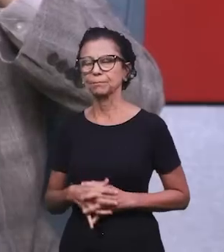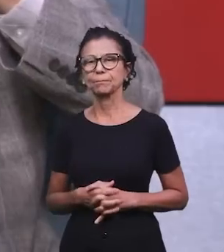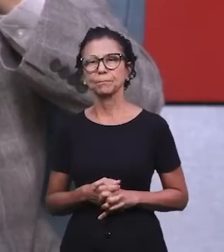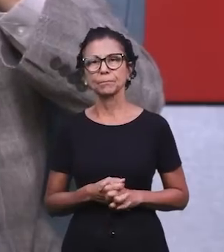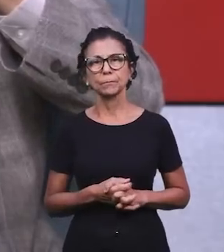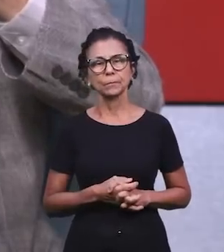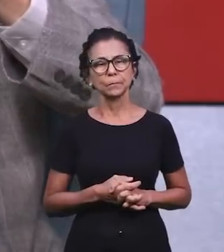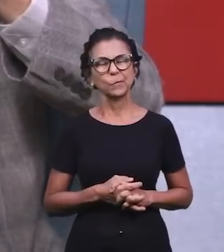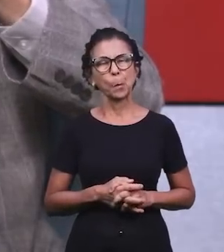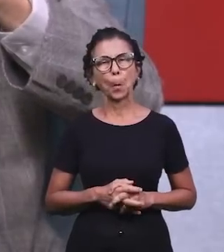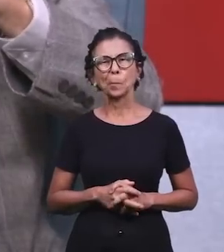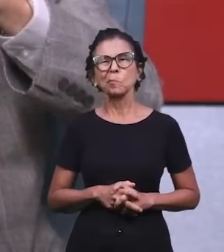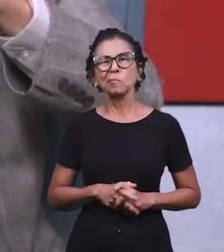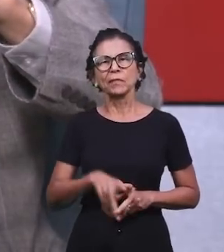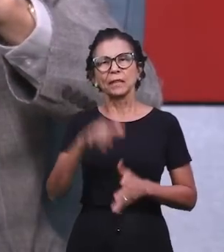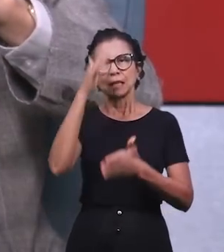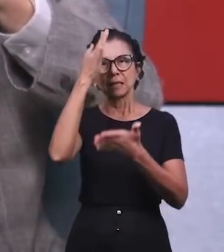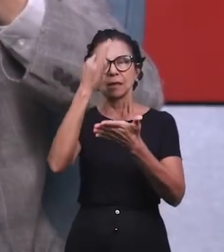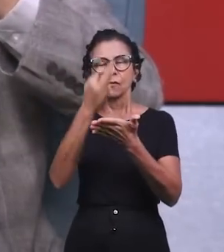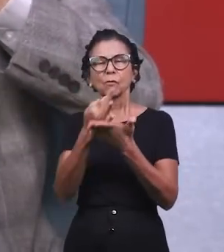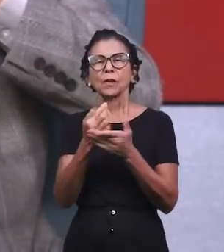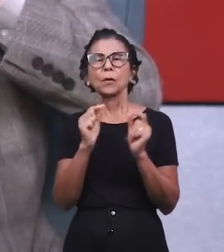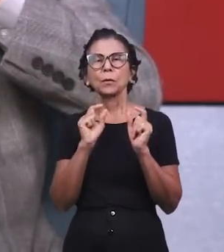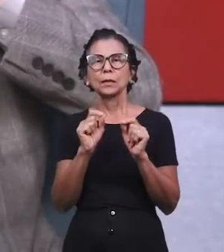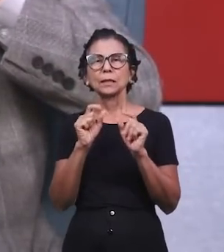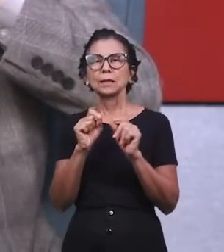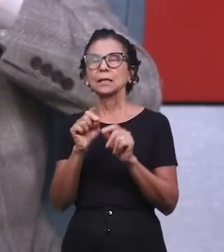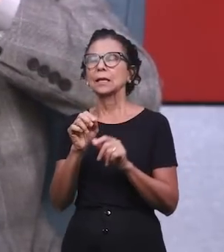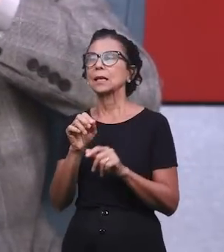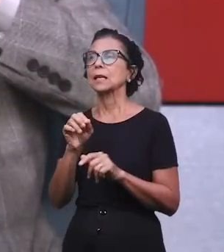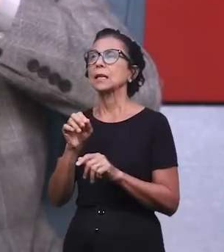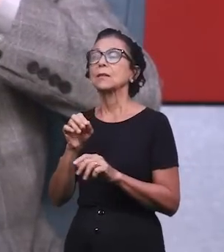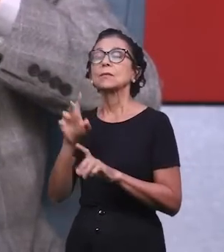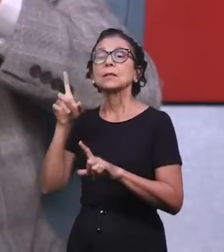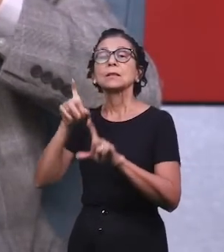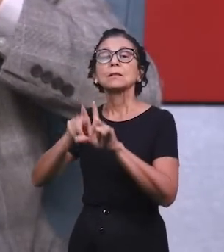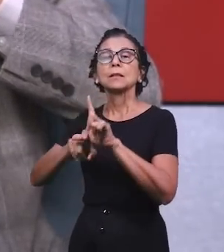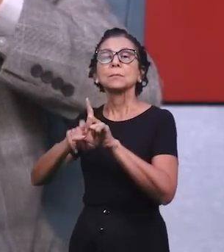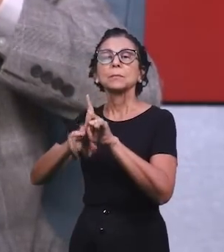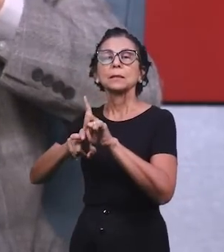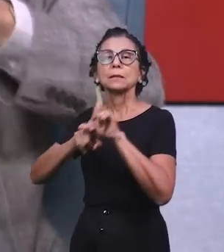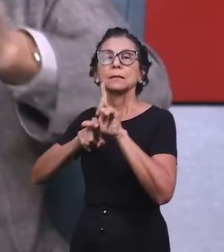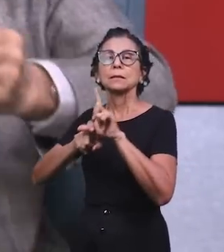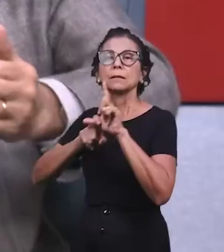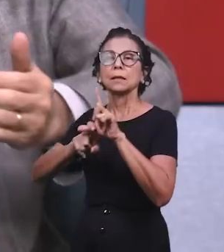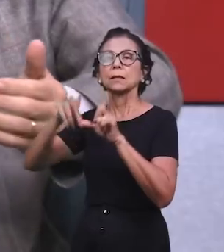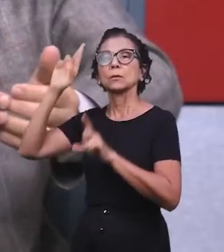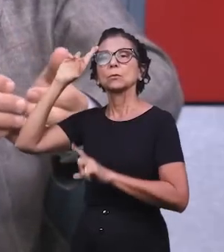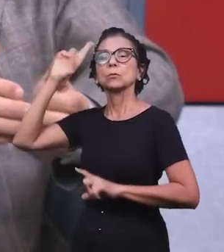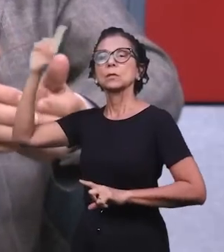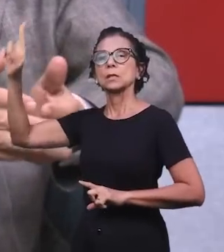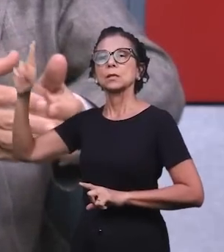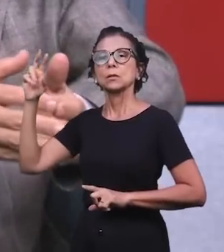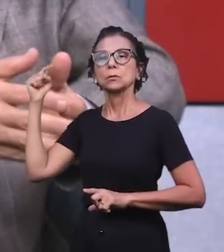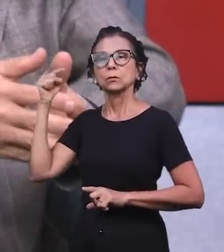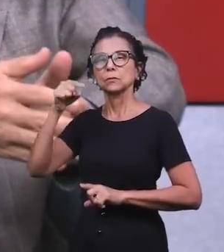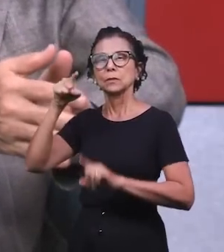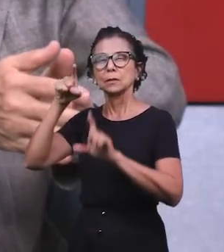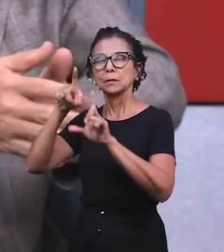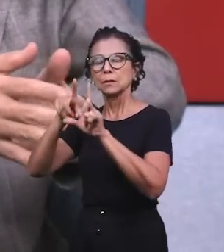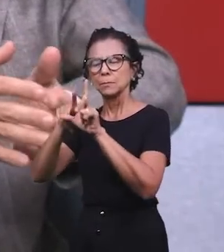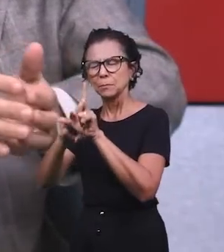a dependência do Senhor. Quando o homem se coloca na dependência do